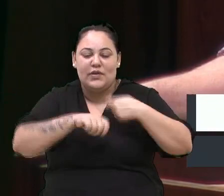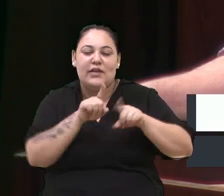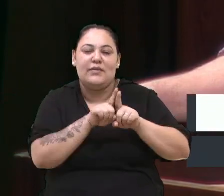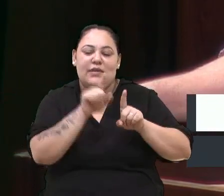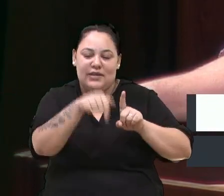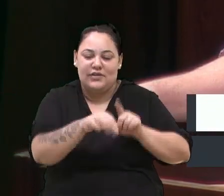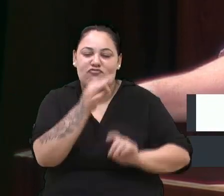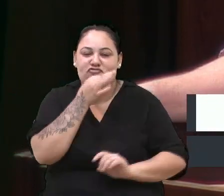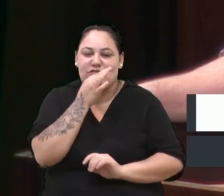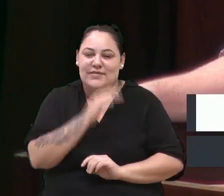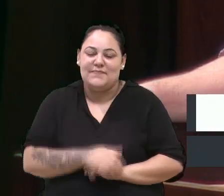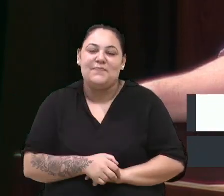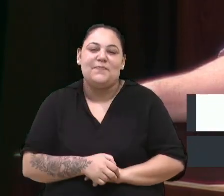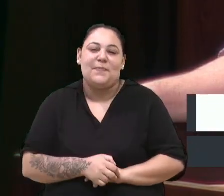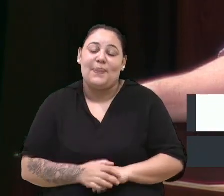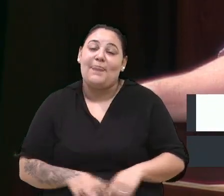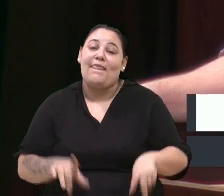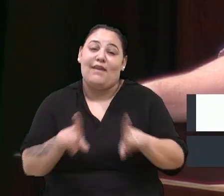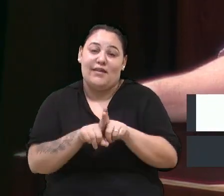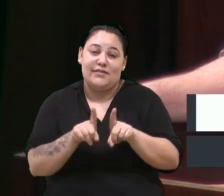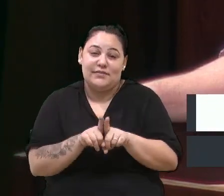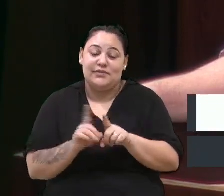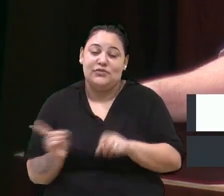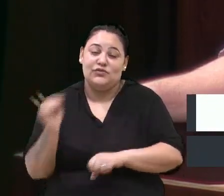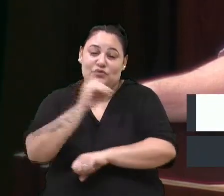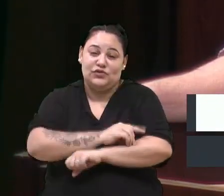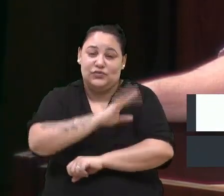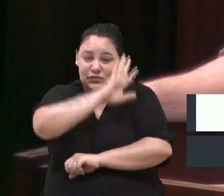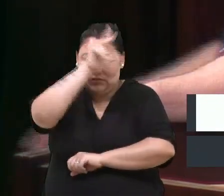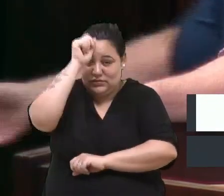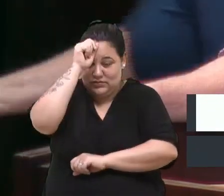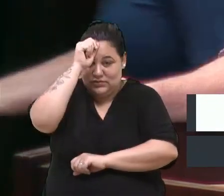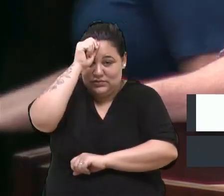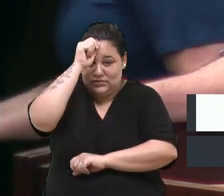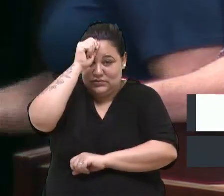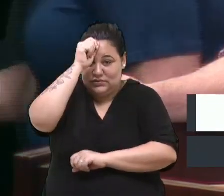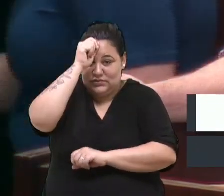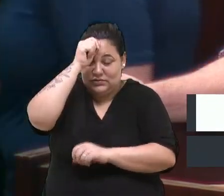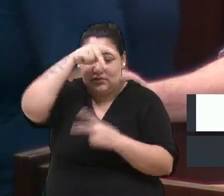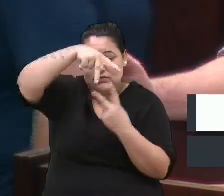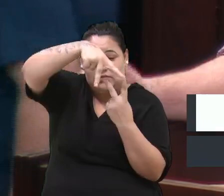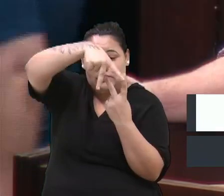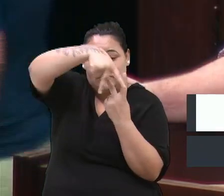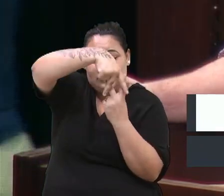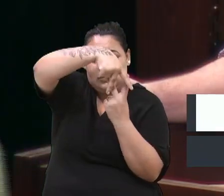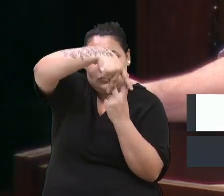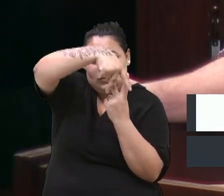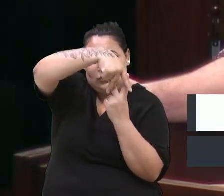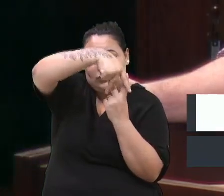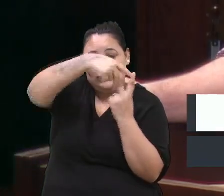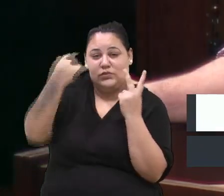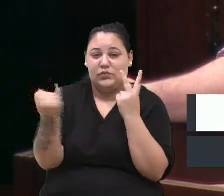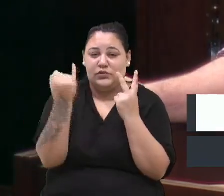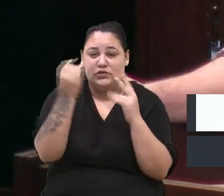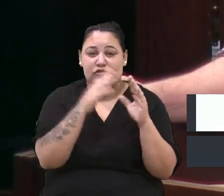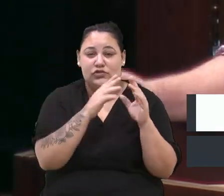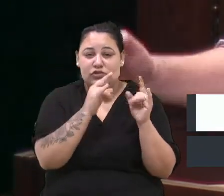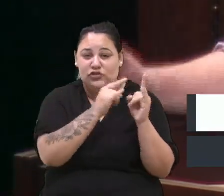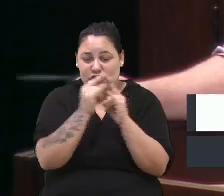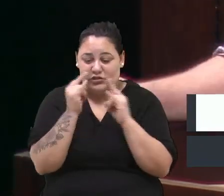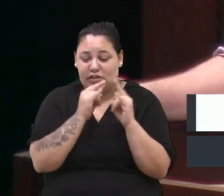Sul. Também o Dia Municipal do Maçom, dessa importante entidade que